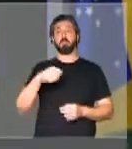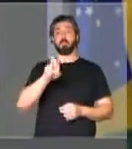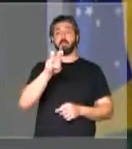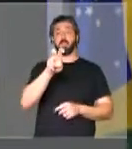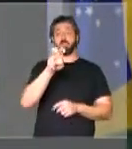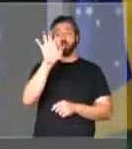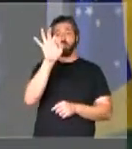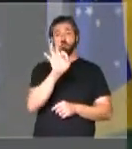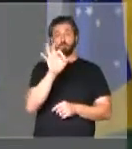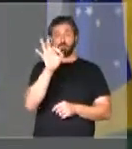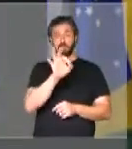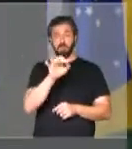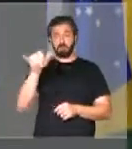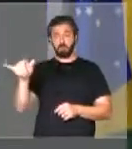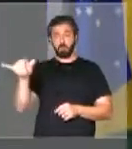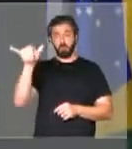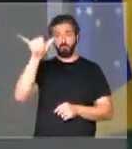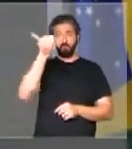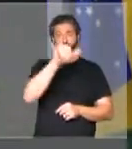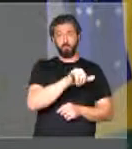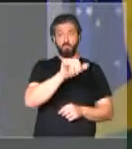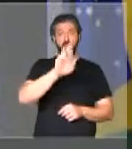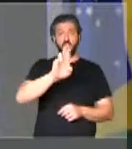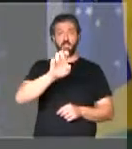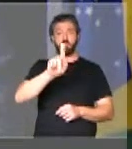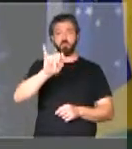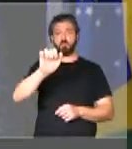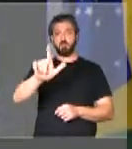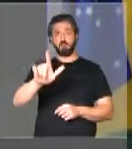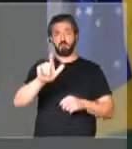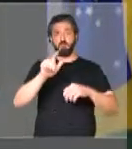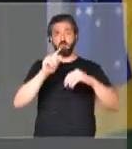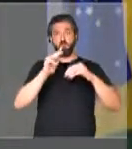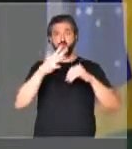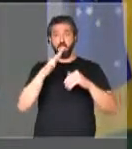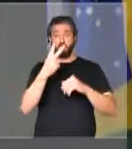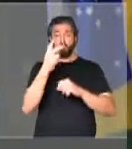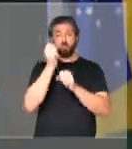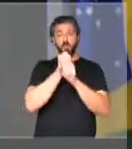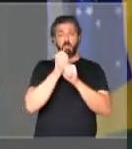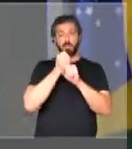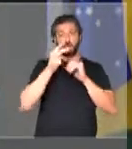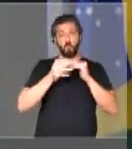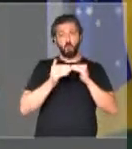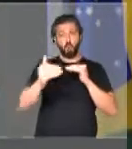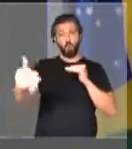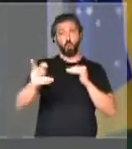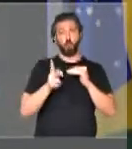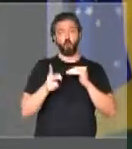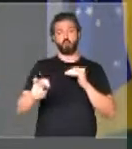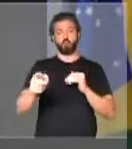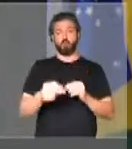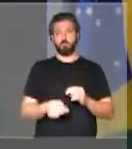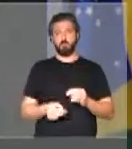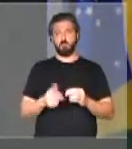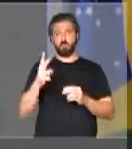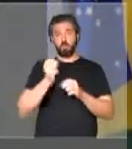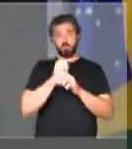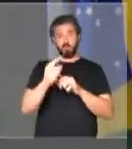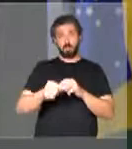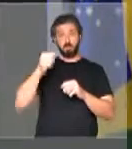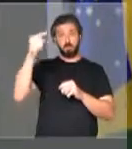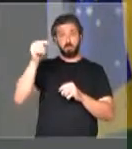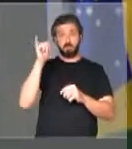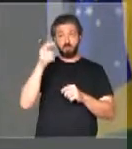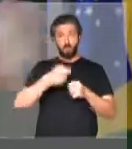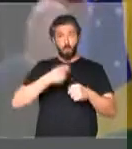pelo menos 5% dos voos regionais por período mínimo de 2 anos. Ou seja, após 2 anos,